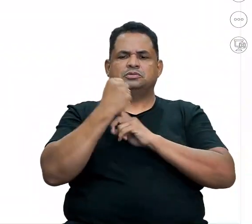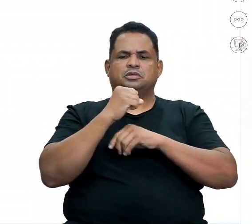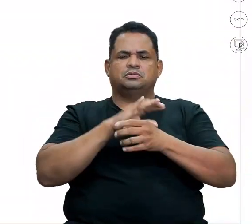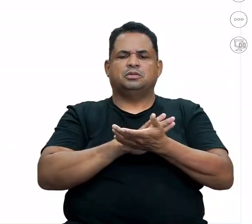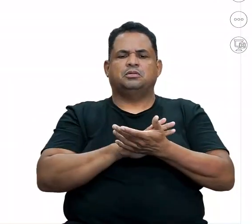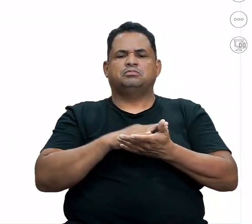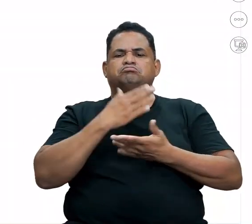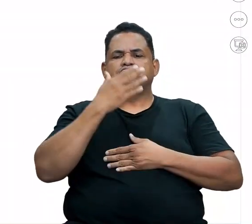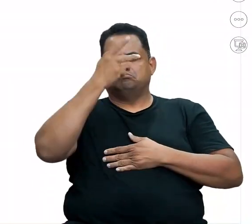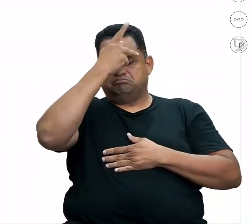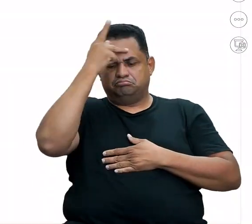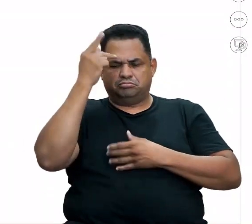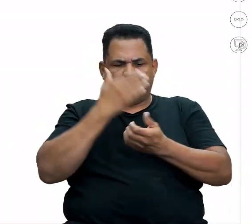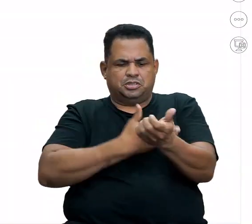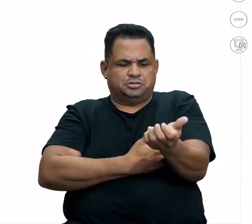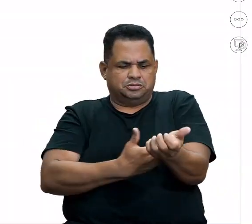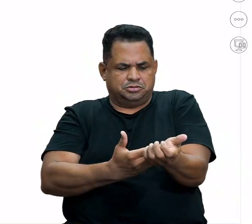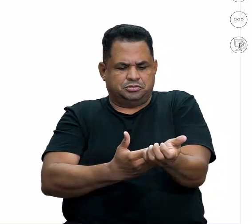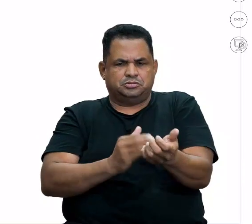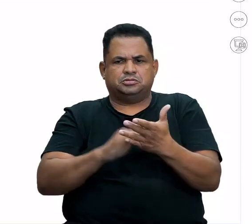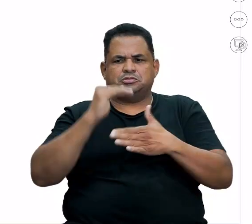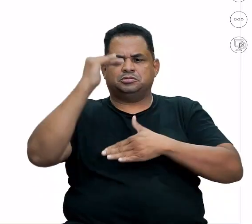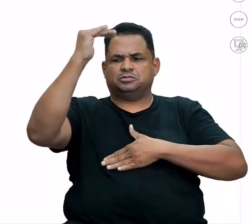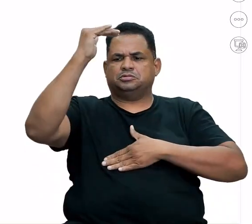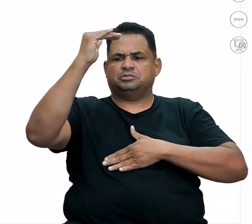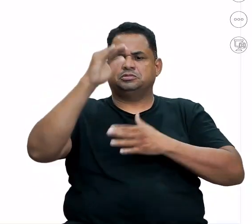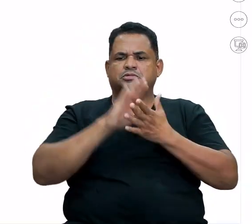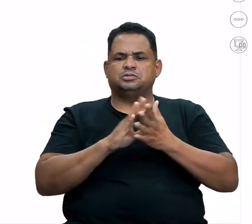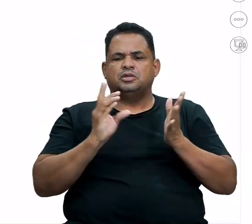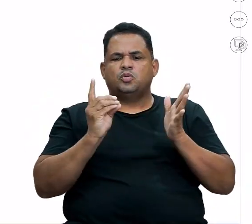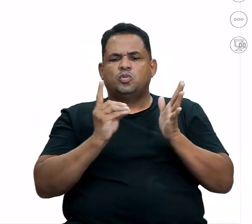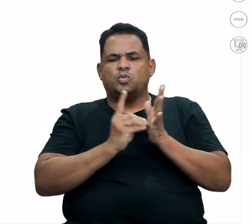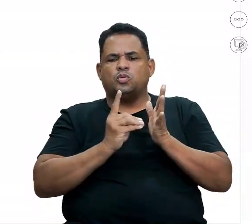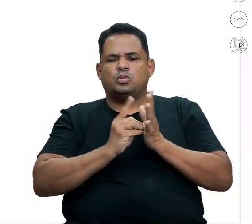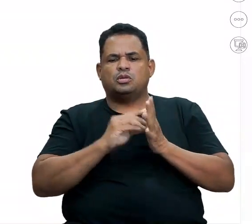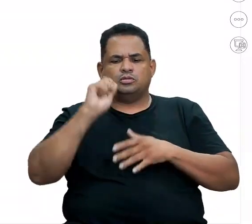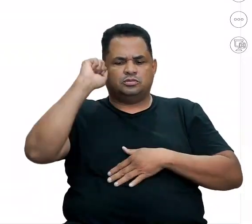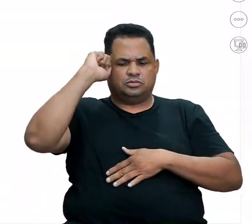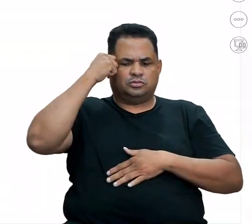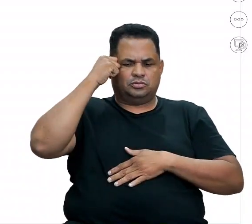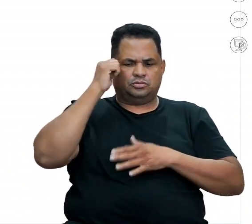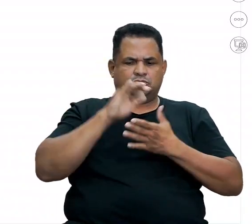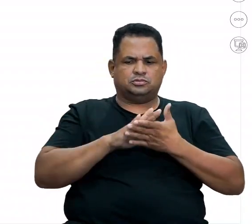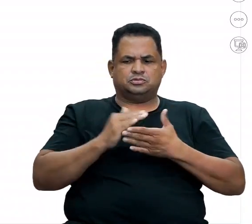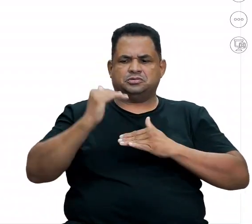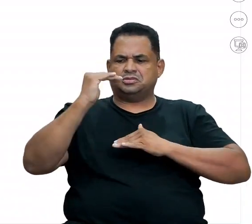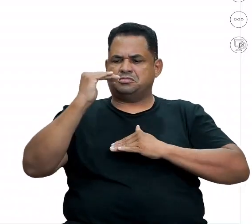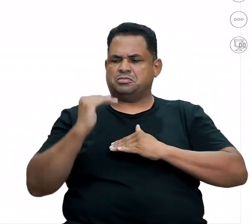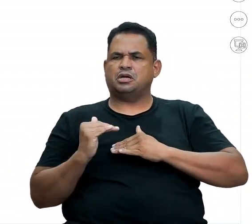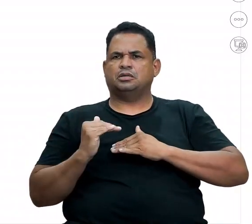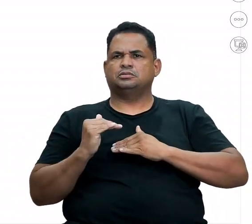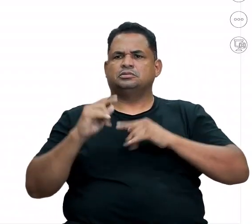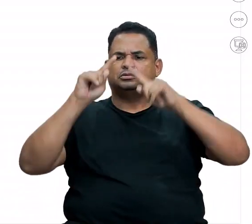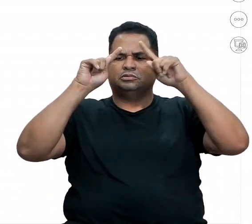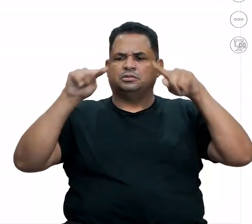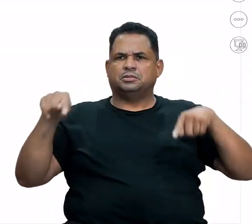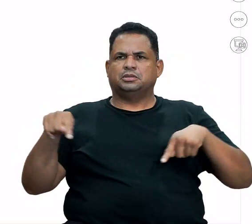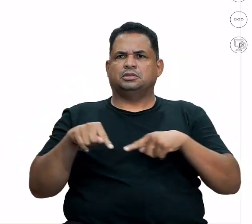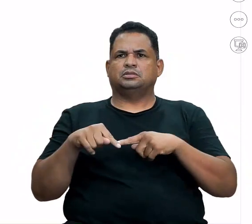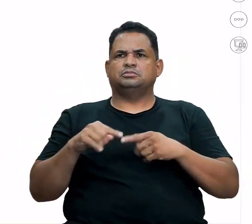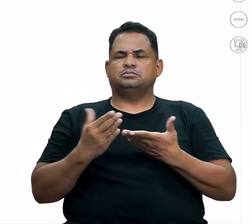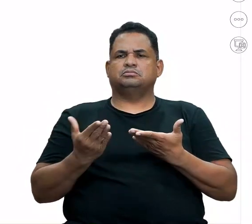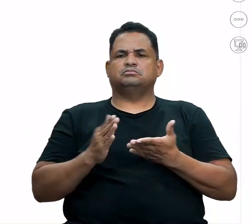né? E os negros, os indígenas, os pardos, eles estão à margem da sociedade. Então, a gente vive numa